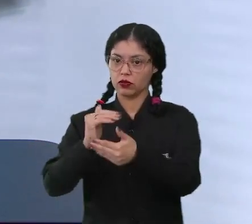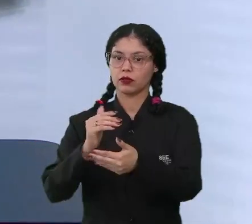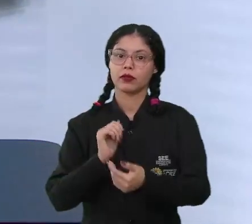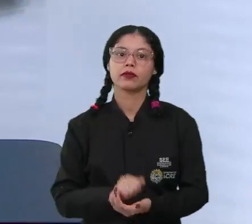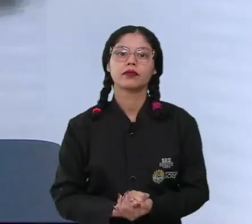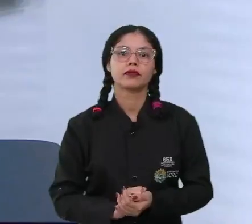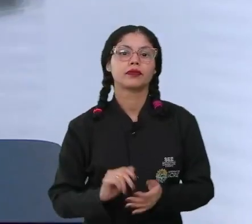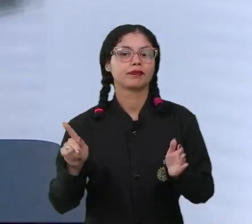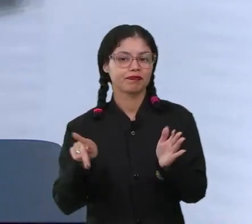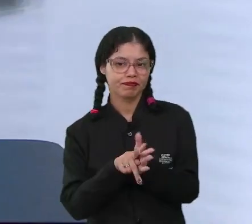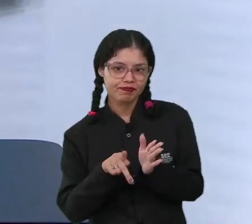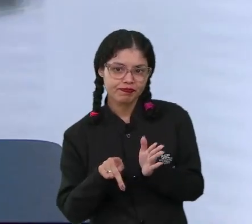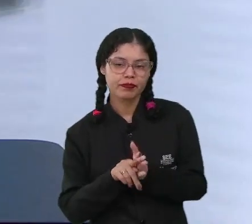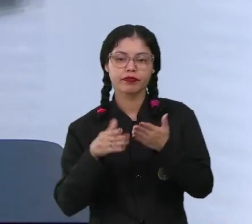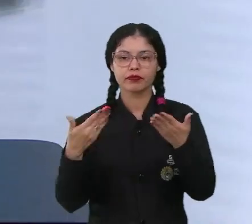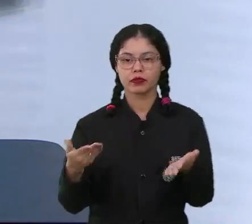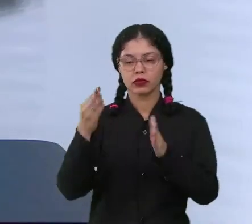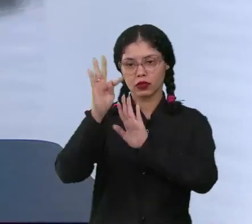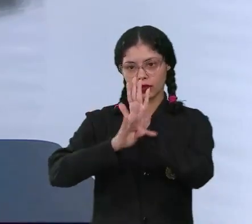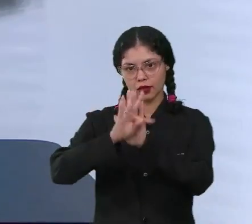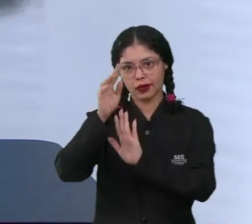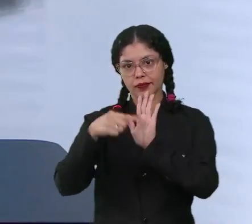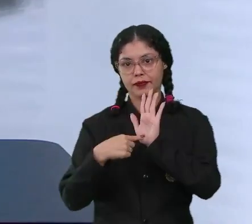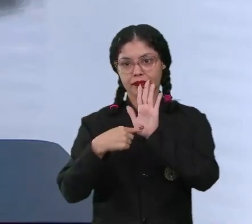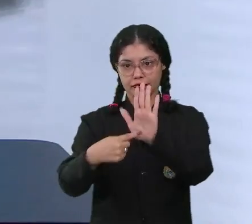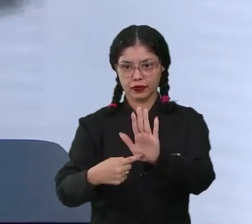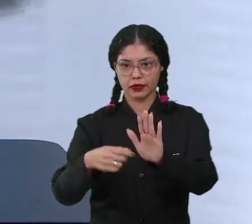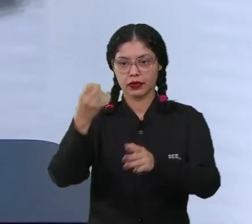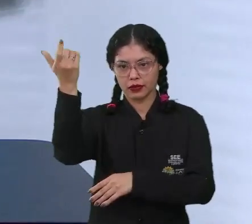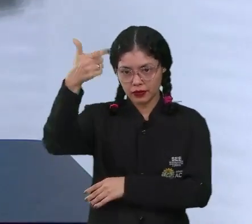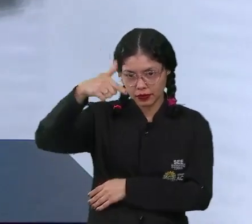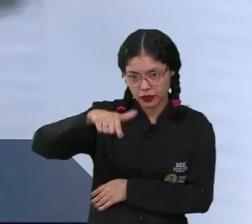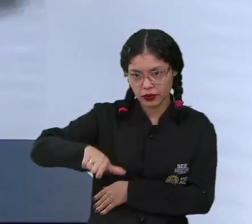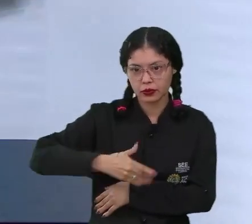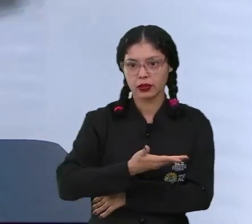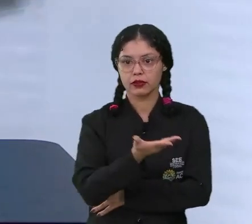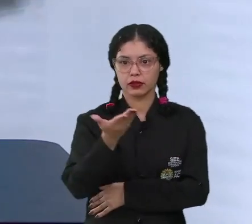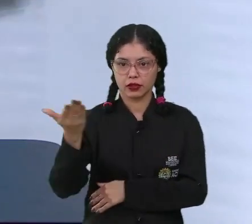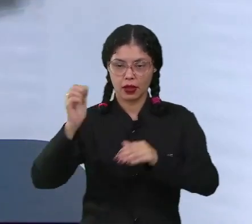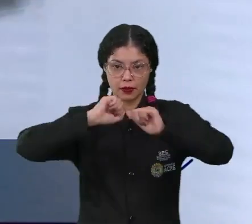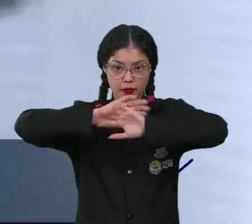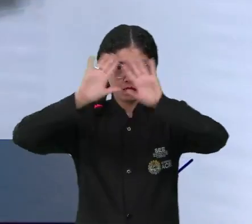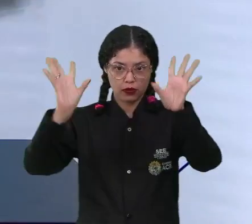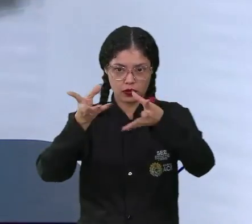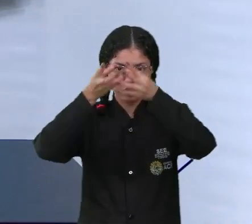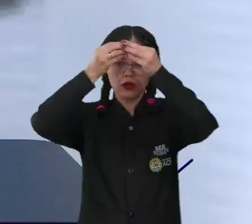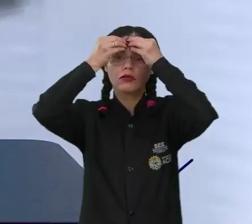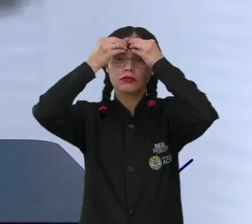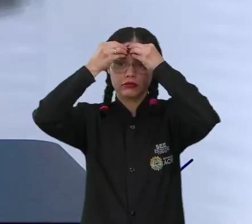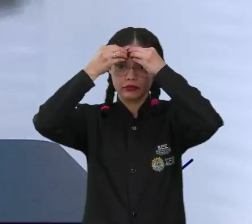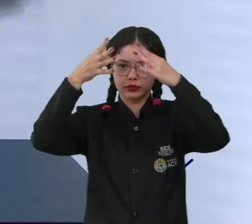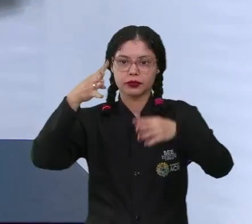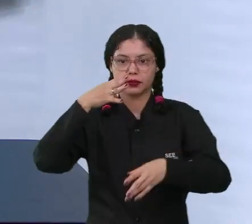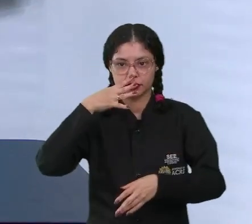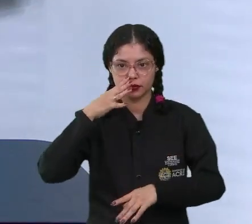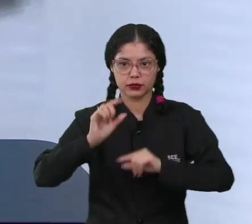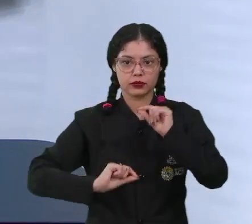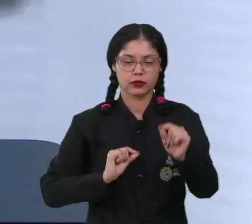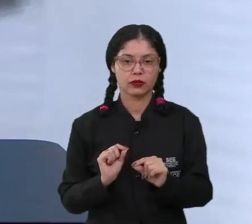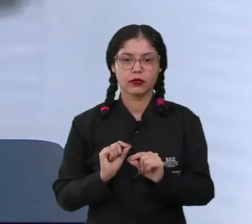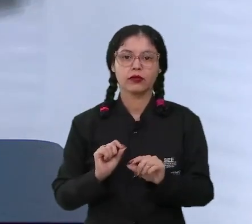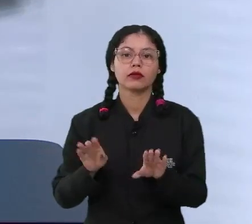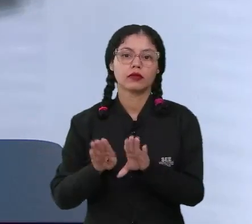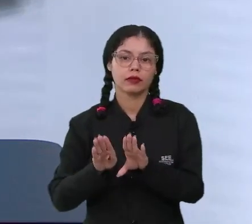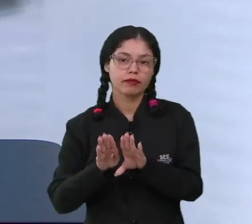desenvolvimento? É justamente o que o texto mostra e que eu vou repetir para ficar bem fixado para você que está assistindo.